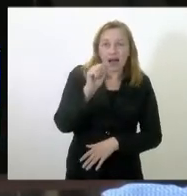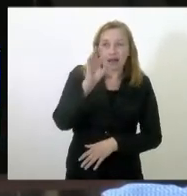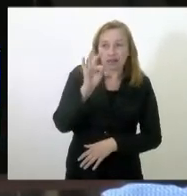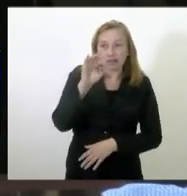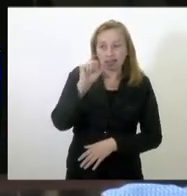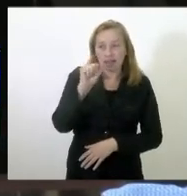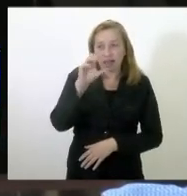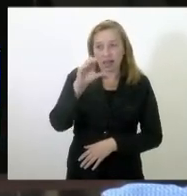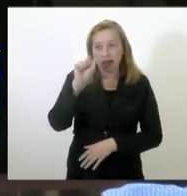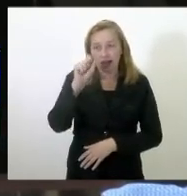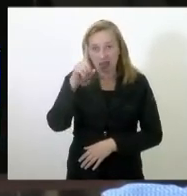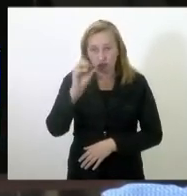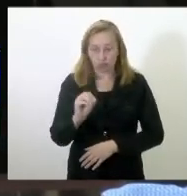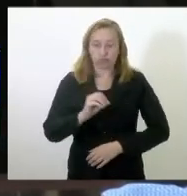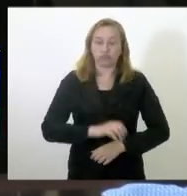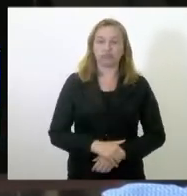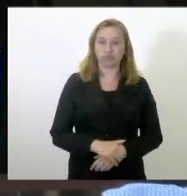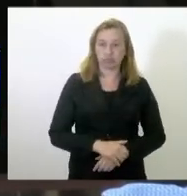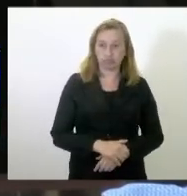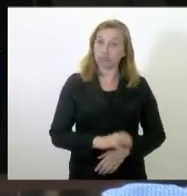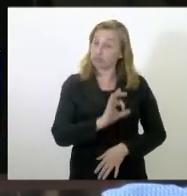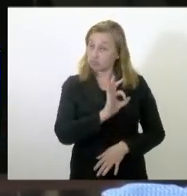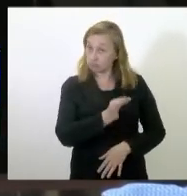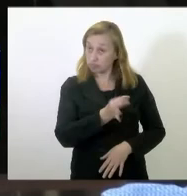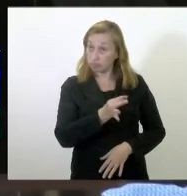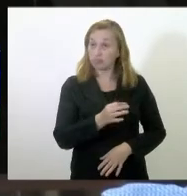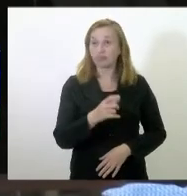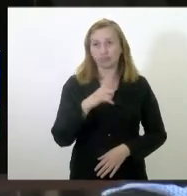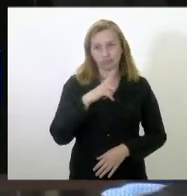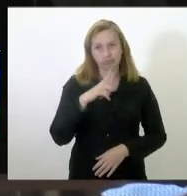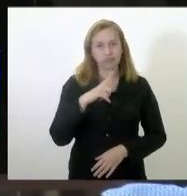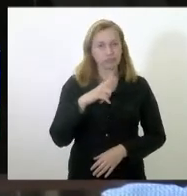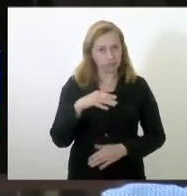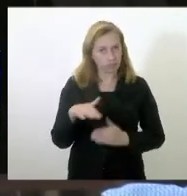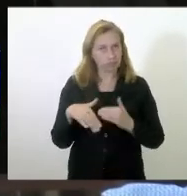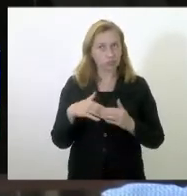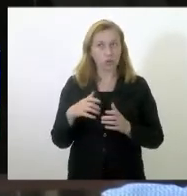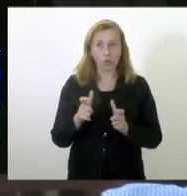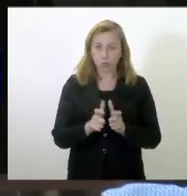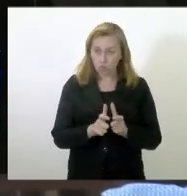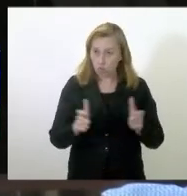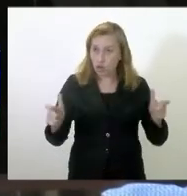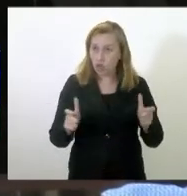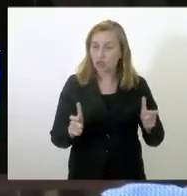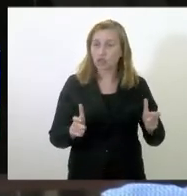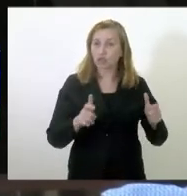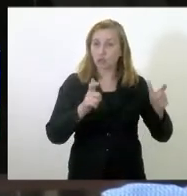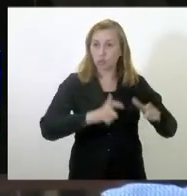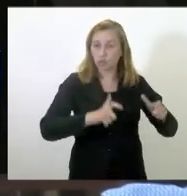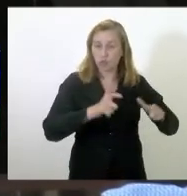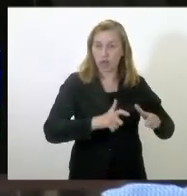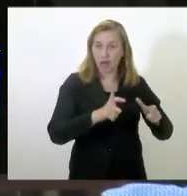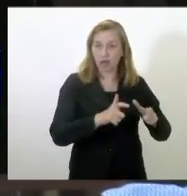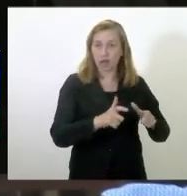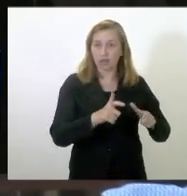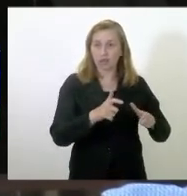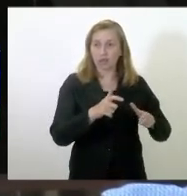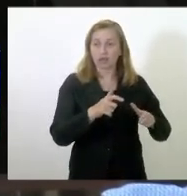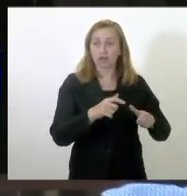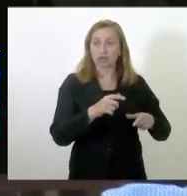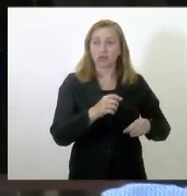E seguramente, possivelmente, ela terá lá um grande depósito no município de Duque de